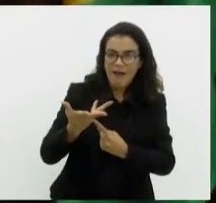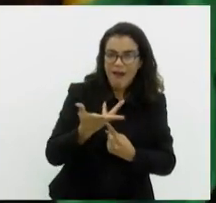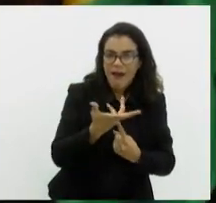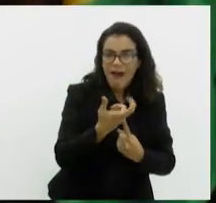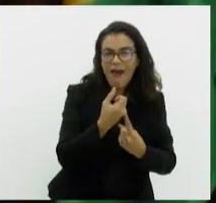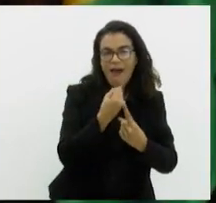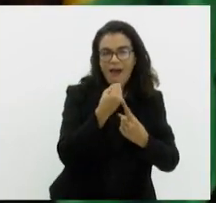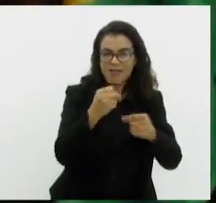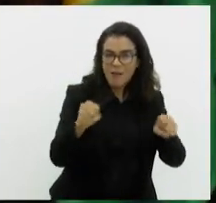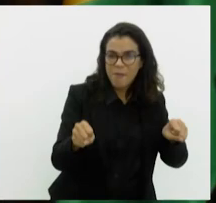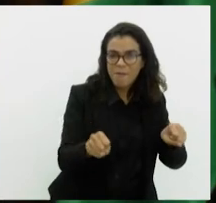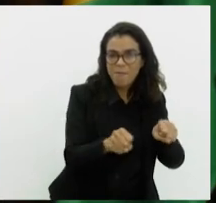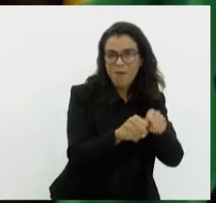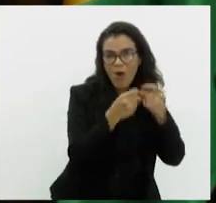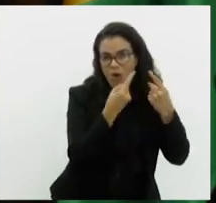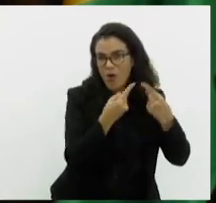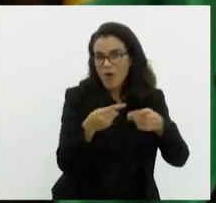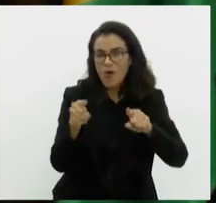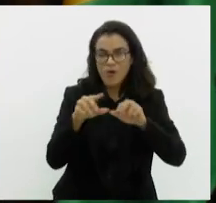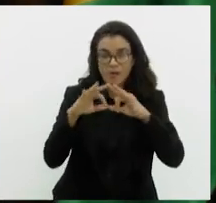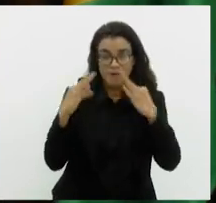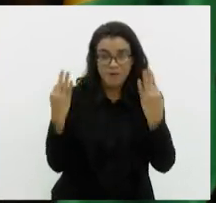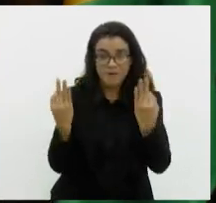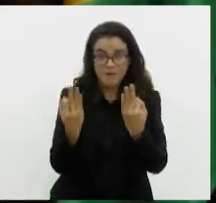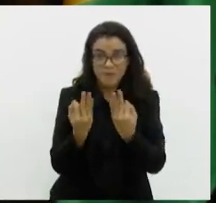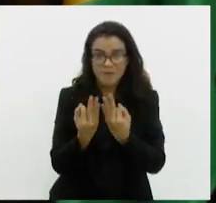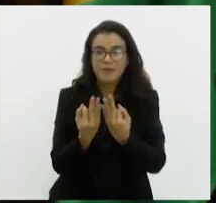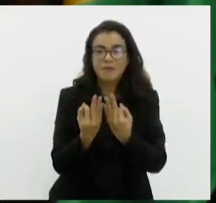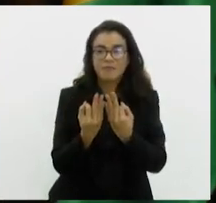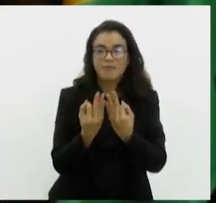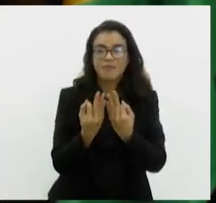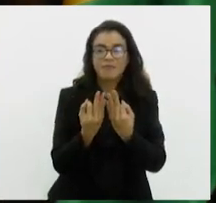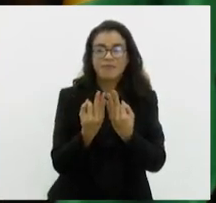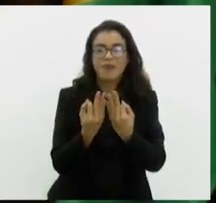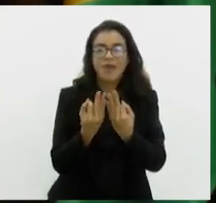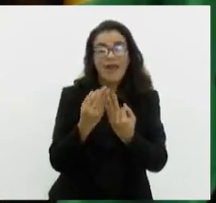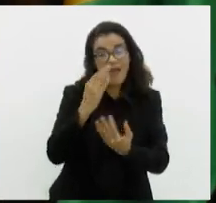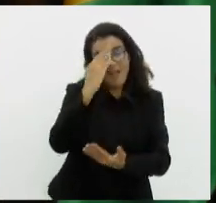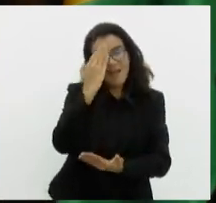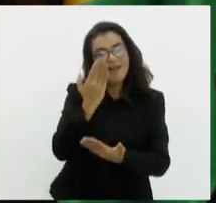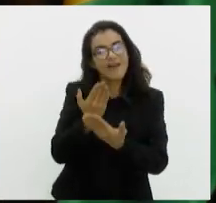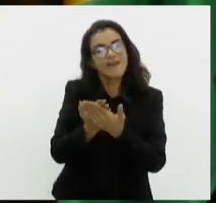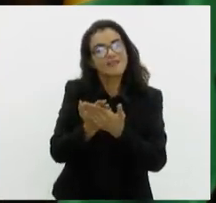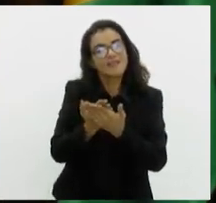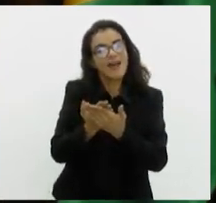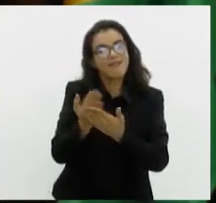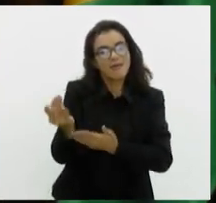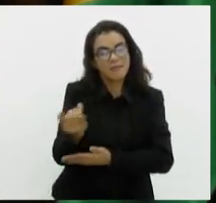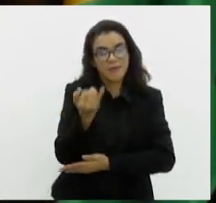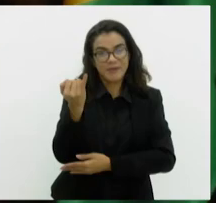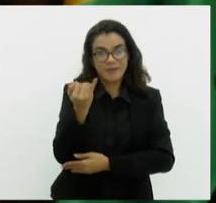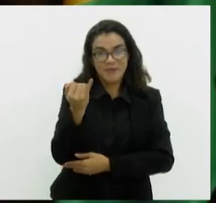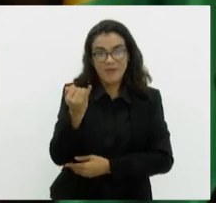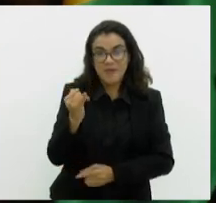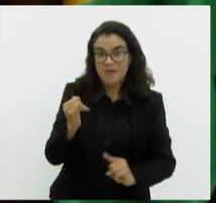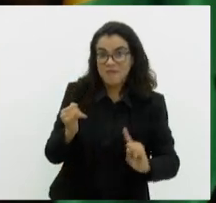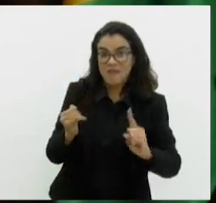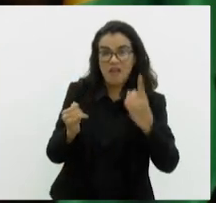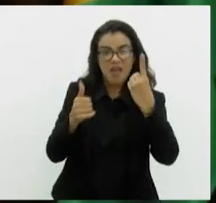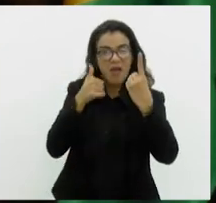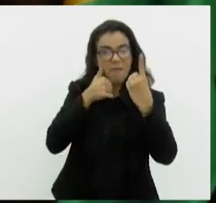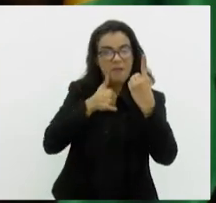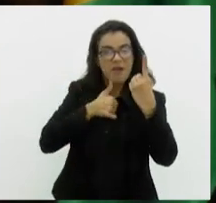com a família e fez aquilo que ela acreditava que tinha que fazer. Foi a primeira